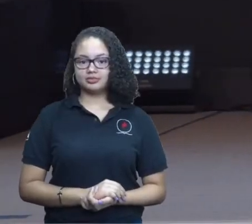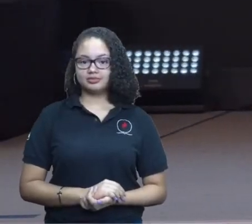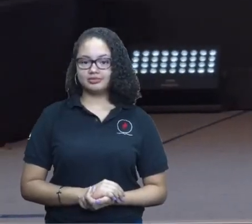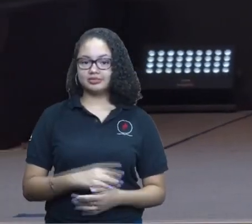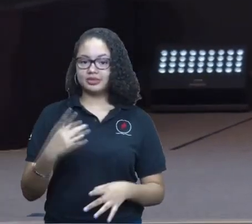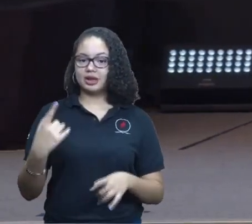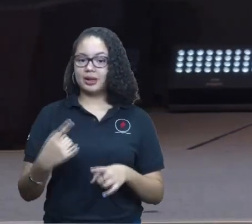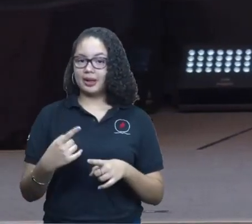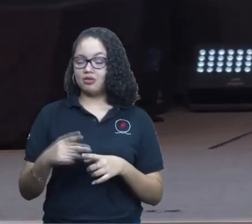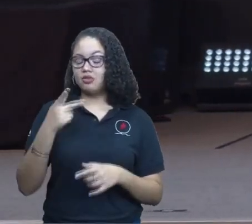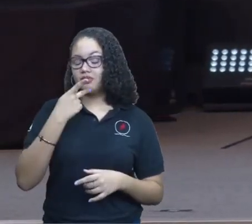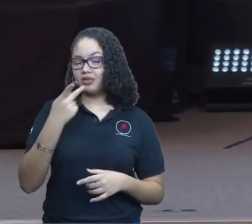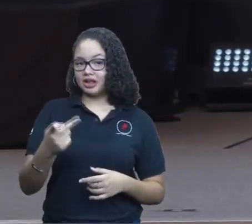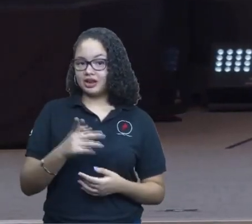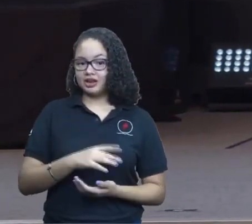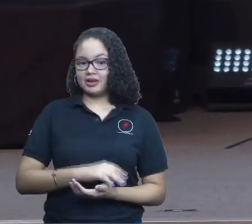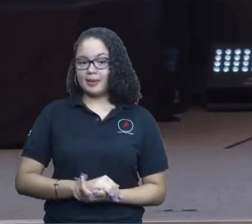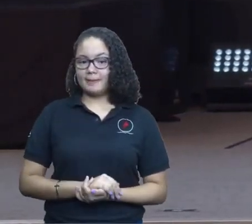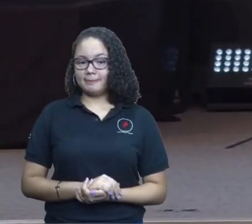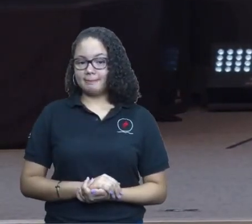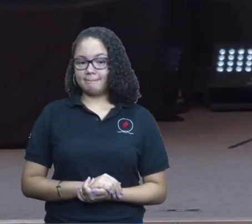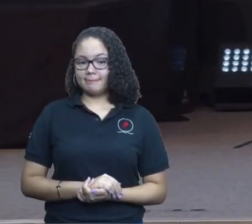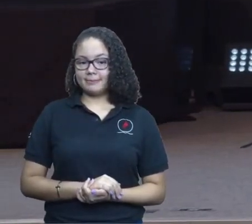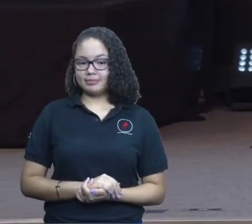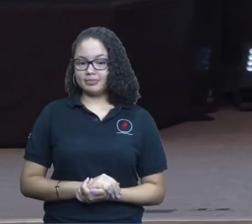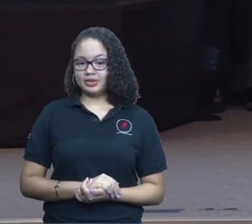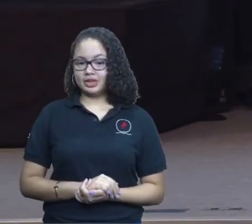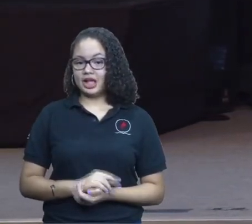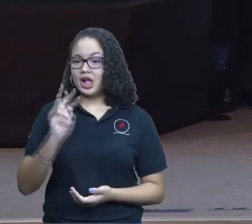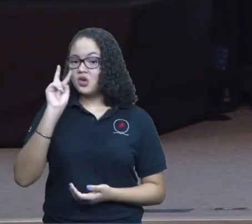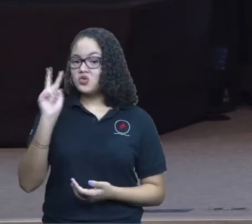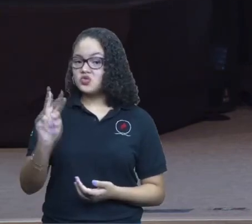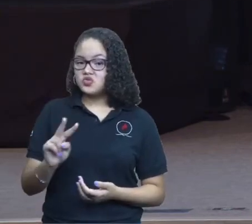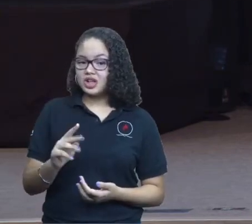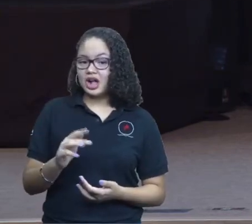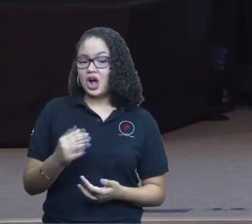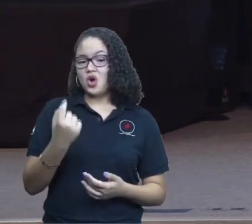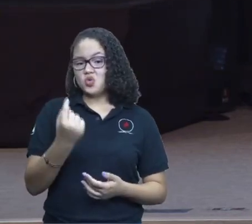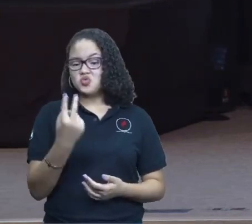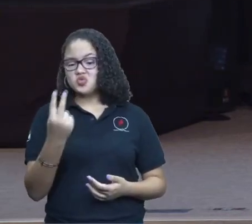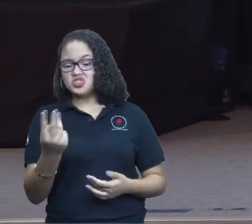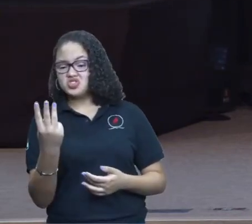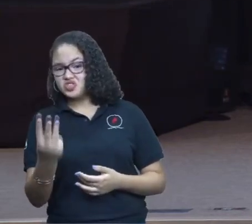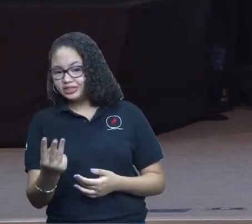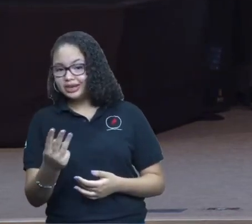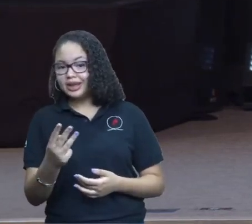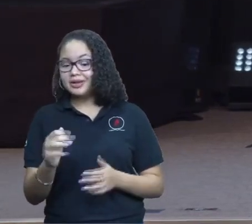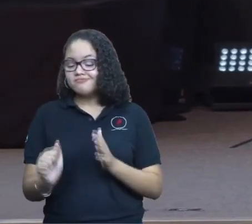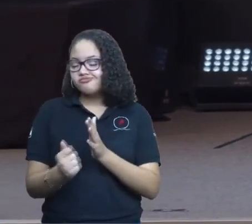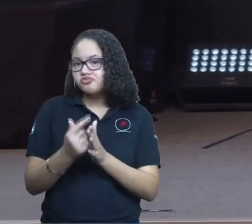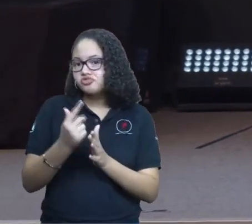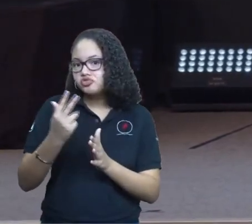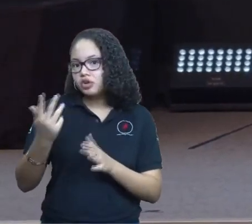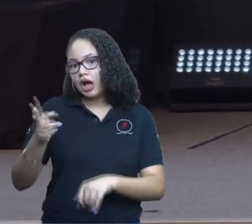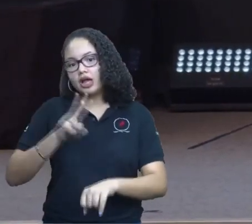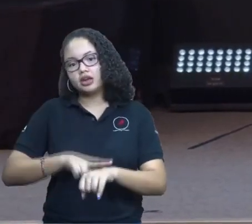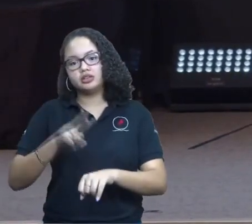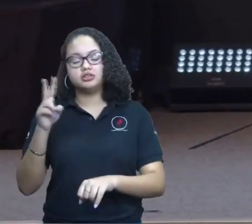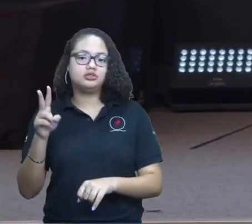porque eu vou te falar não é do que me disseram é do que eu vi e não foi uma nem foi duas nem foram três foram várias